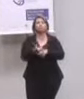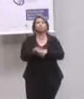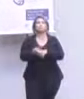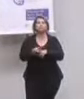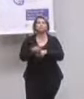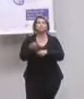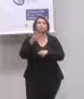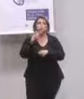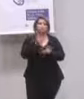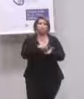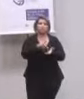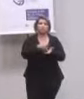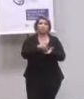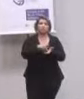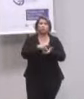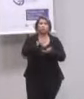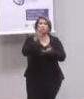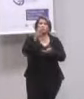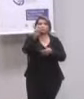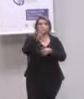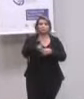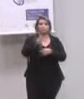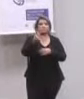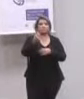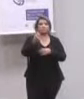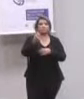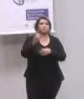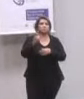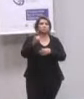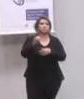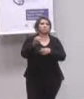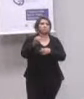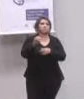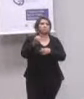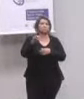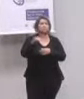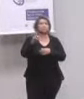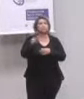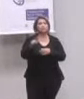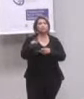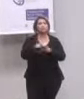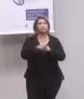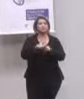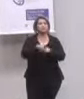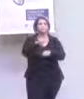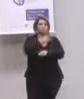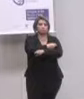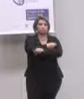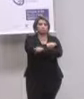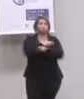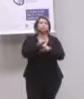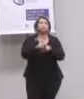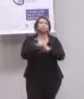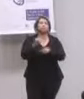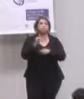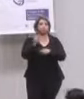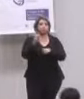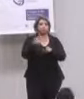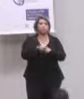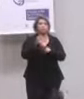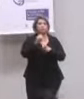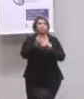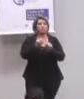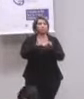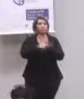Na verdade, duas aplicações de 50 miligramas, porque a ampola tem 50 miligramas, então a aplicação é intramuscular. Né? Esse trabalho